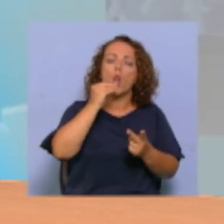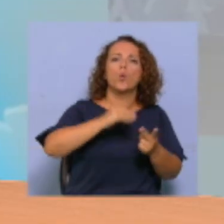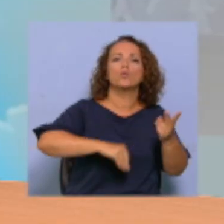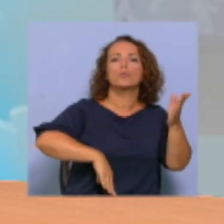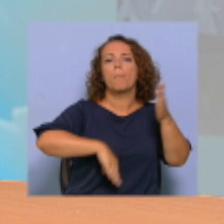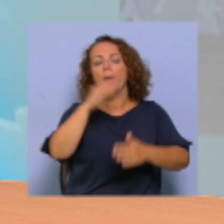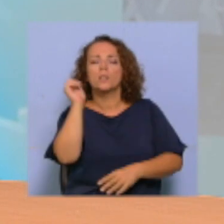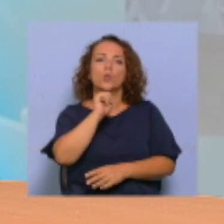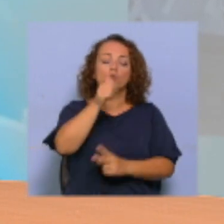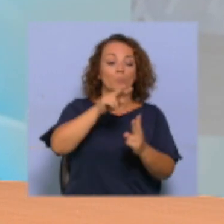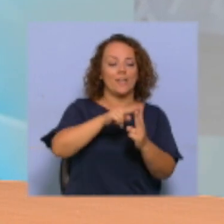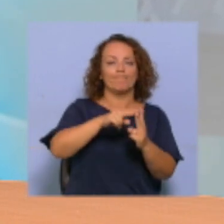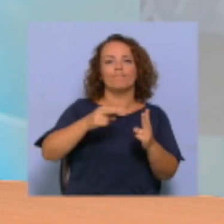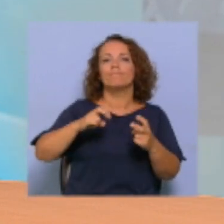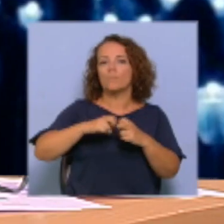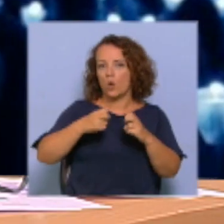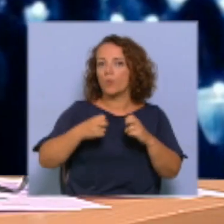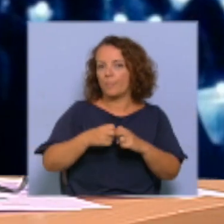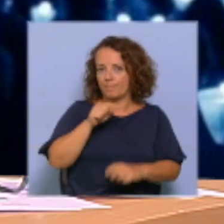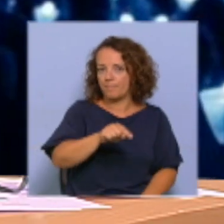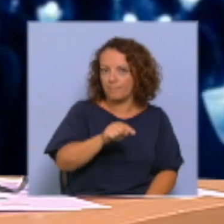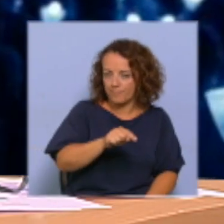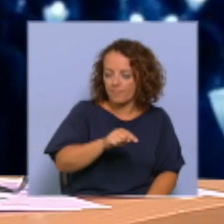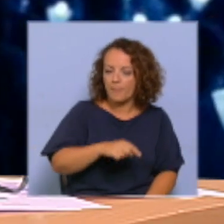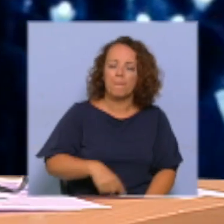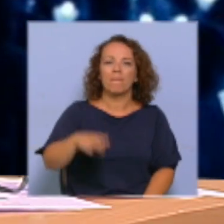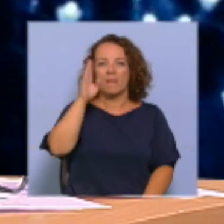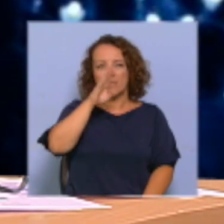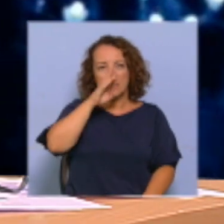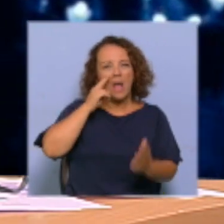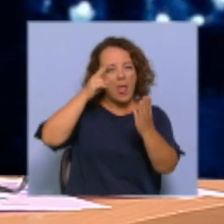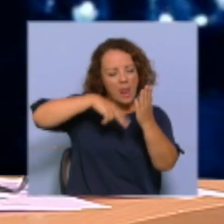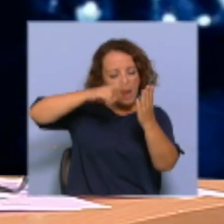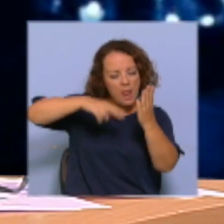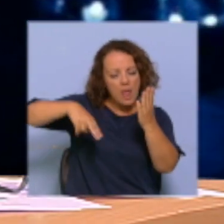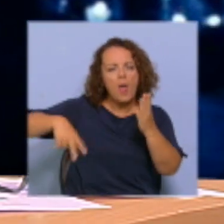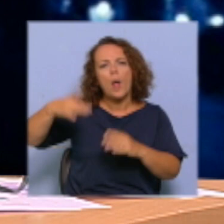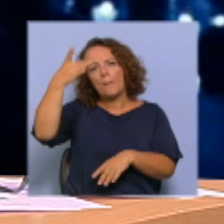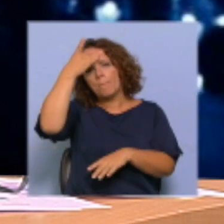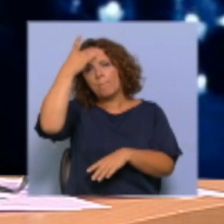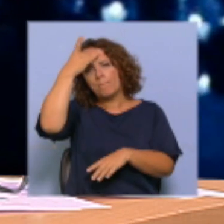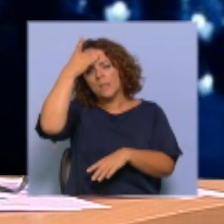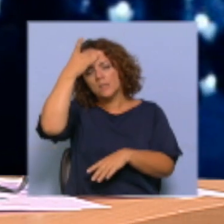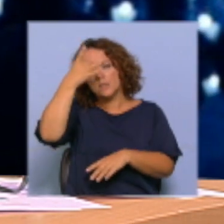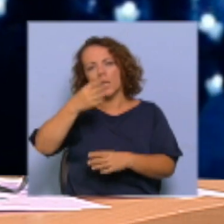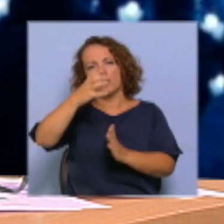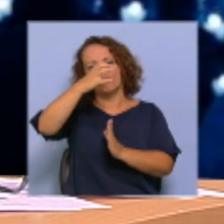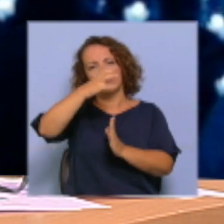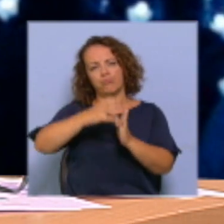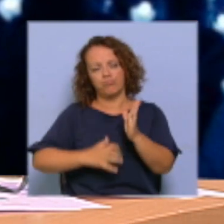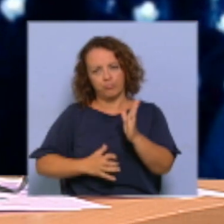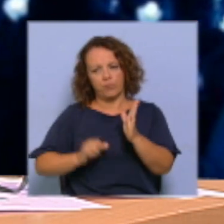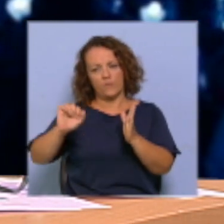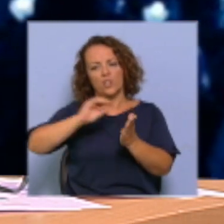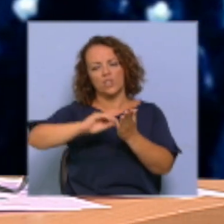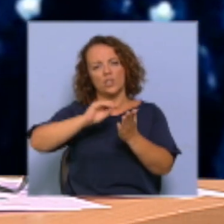senso, não é verdade? E vamos, se lermos as páginas todas do parecer, com o qual, genericamente, o